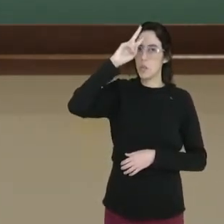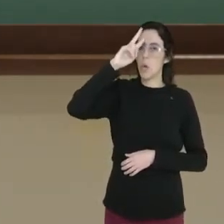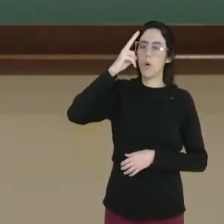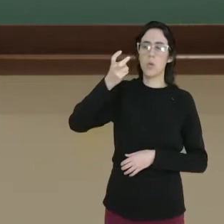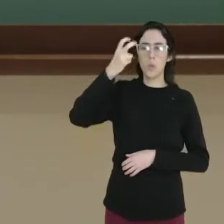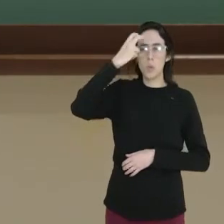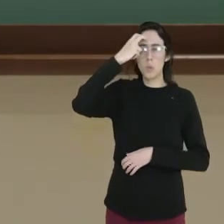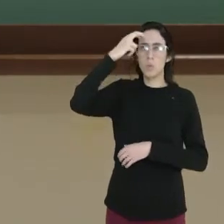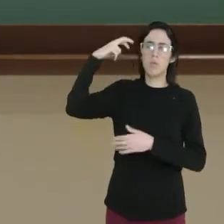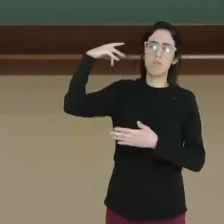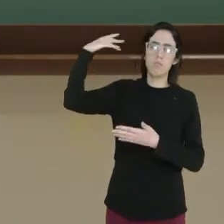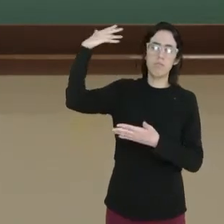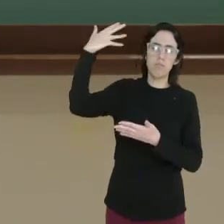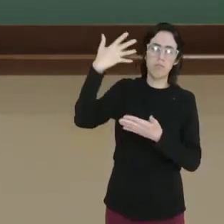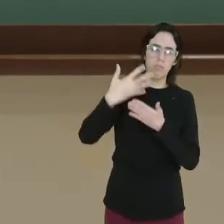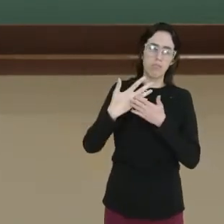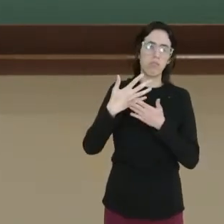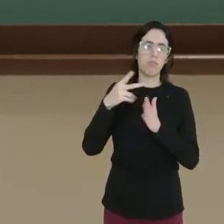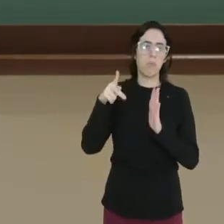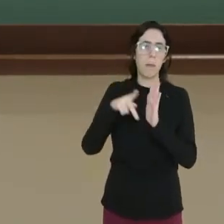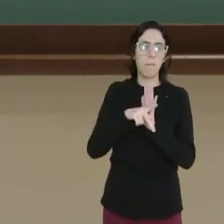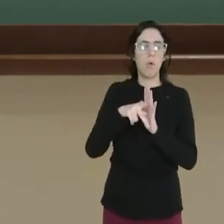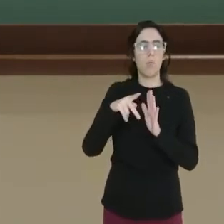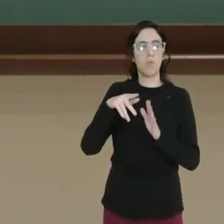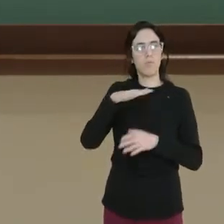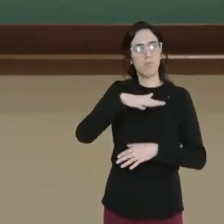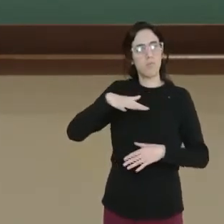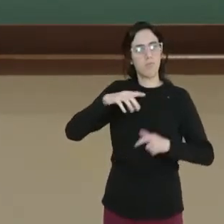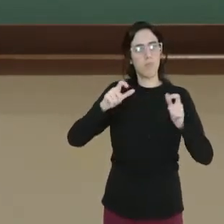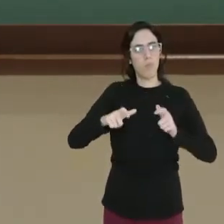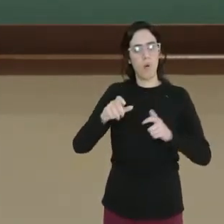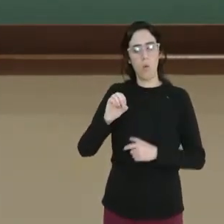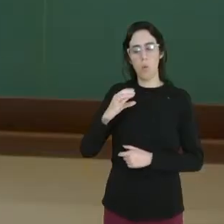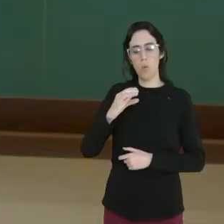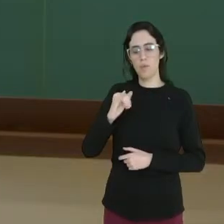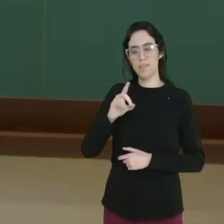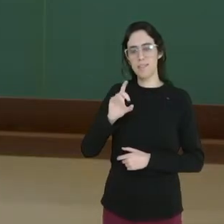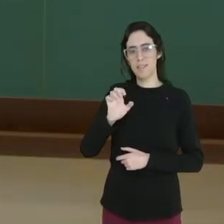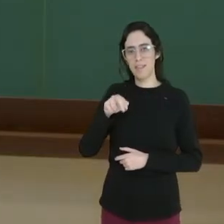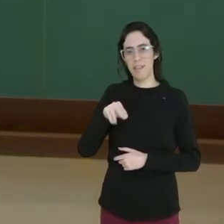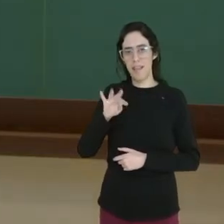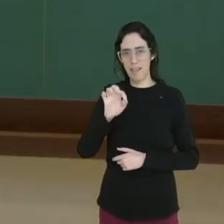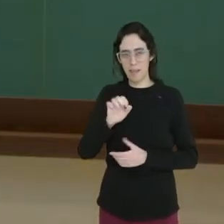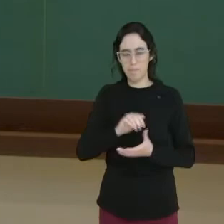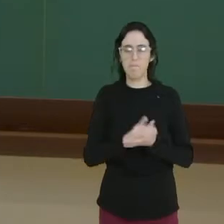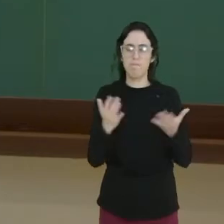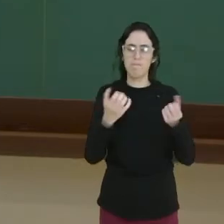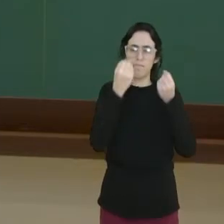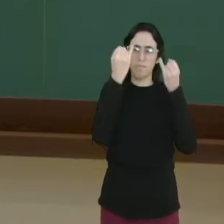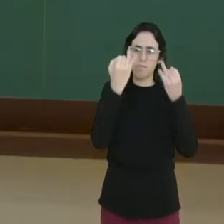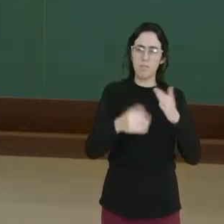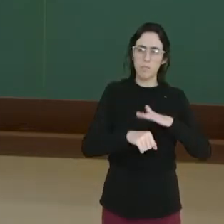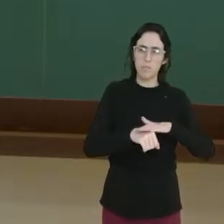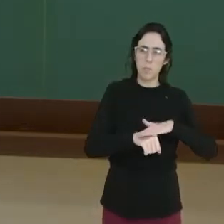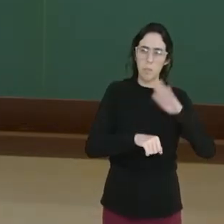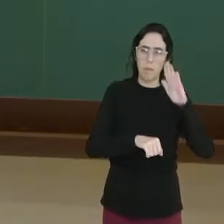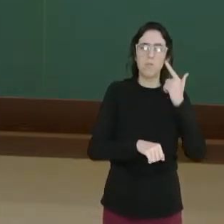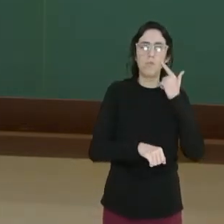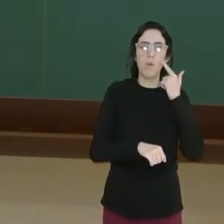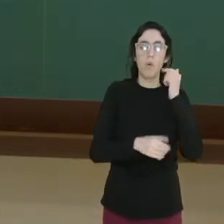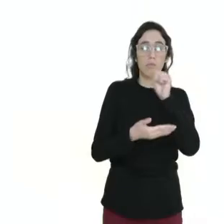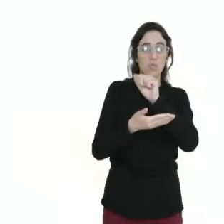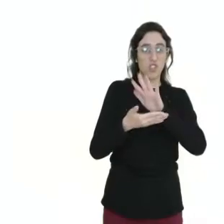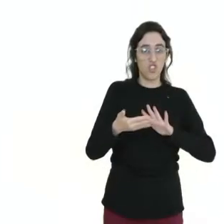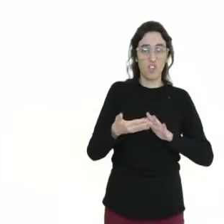cultural da civilização ocidental. Vamos pensar um pouco mais sobre o Maquiavel através agora dessa atividade